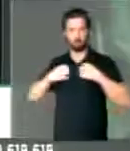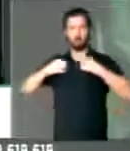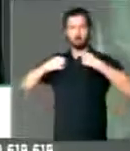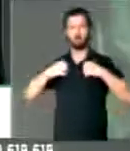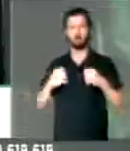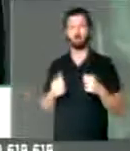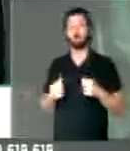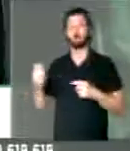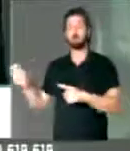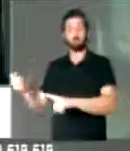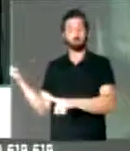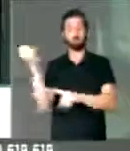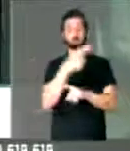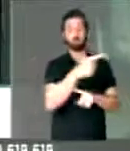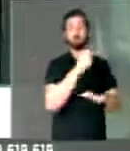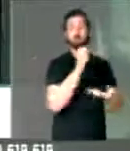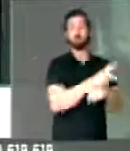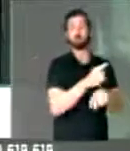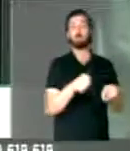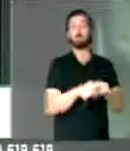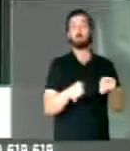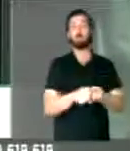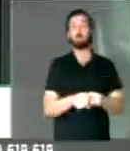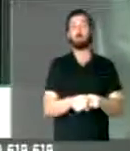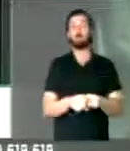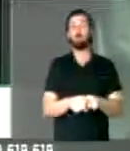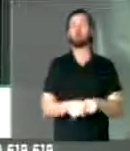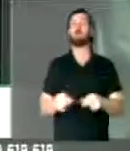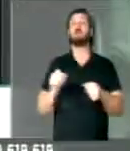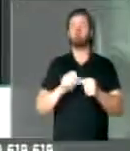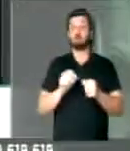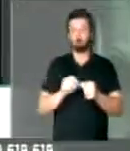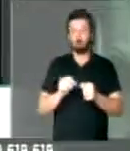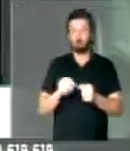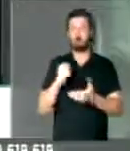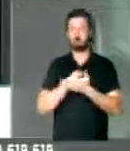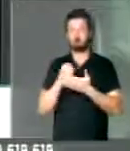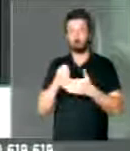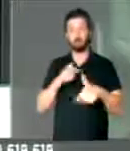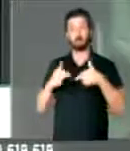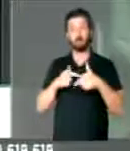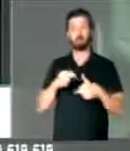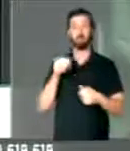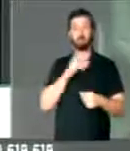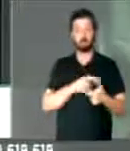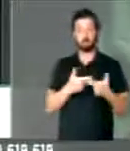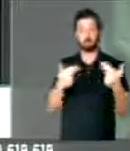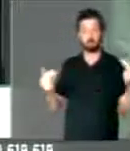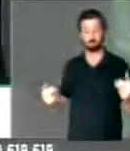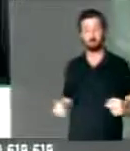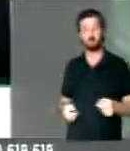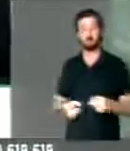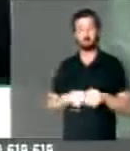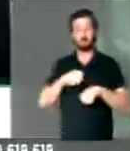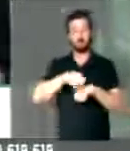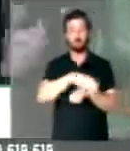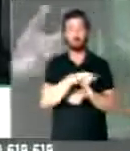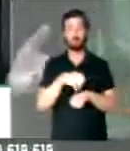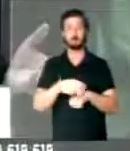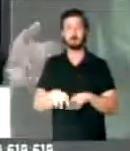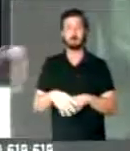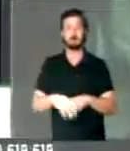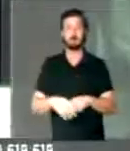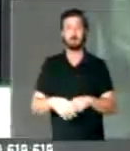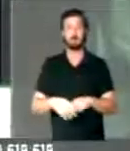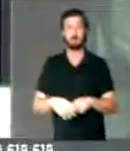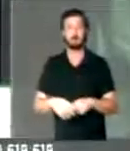grãos, contribui para a Previdência. Ele também faz a geração de emprego, de renda, e abastece